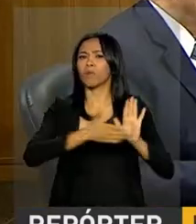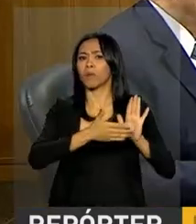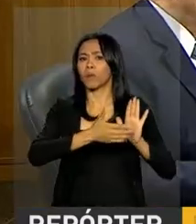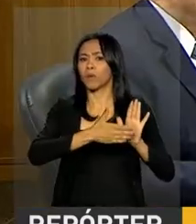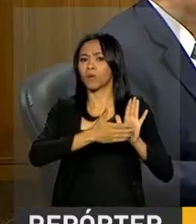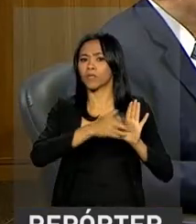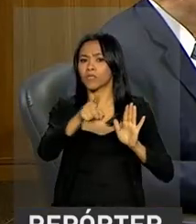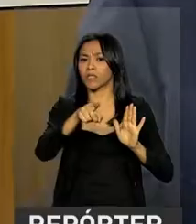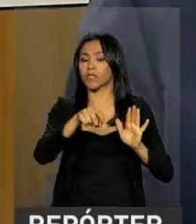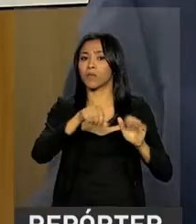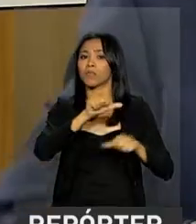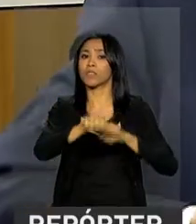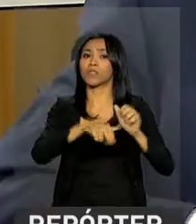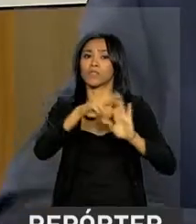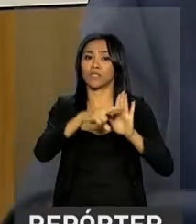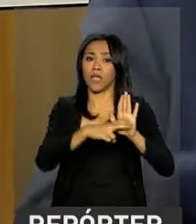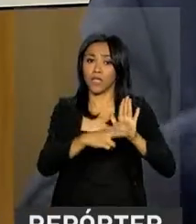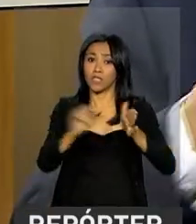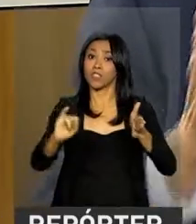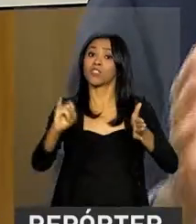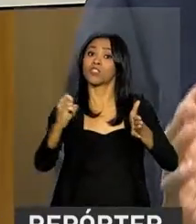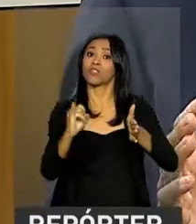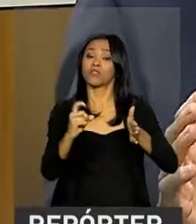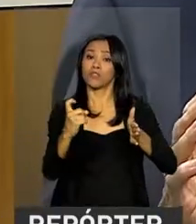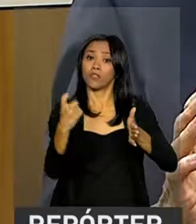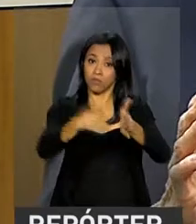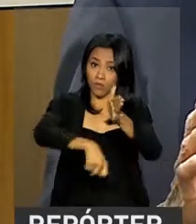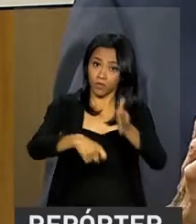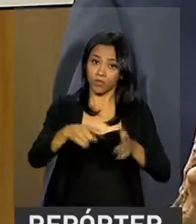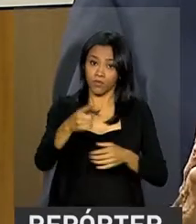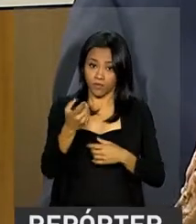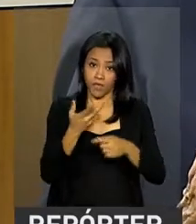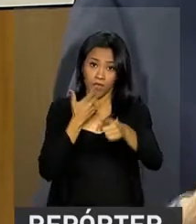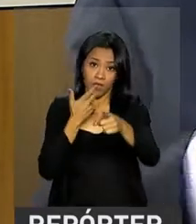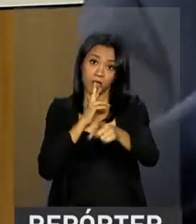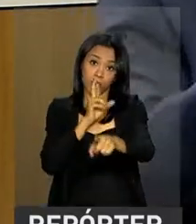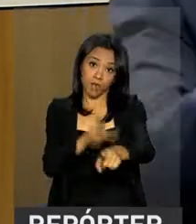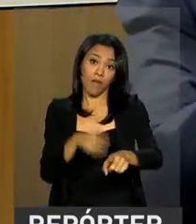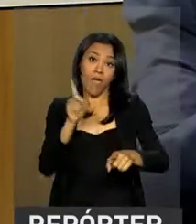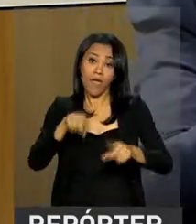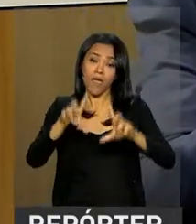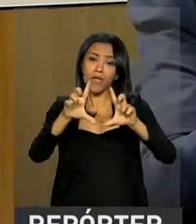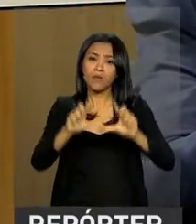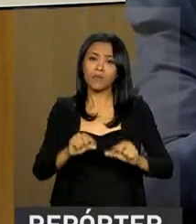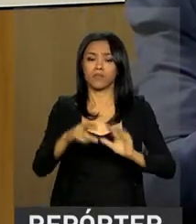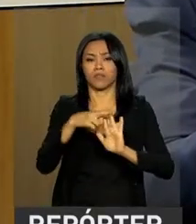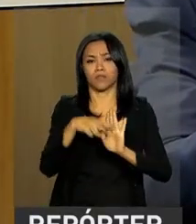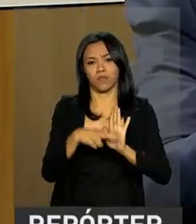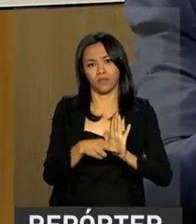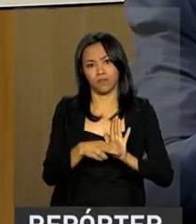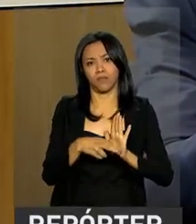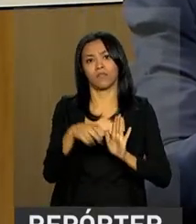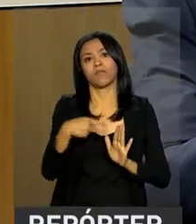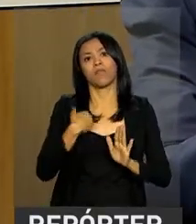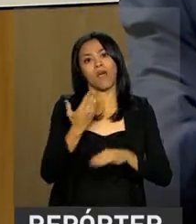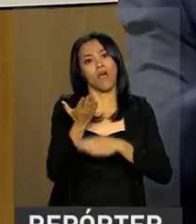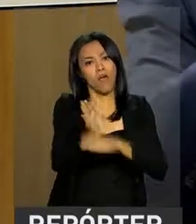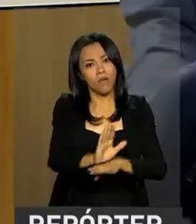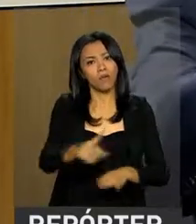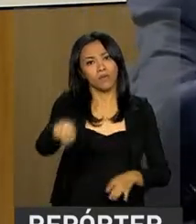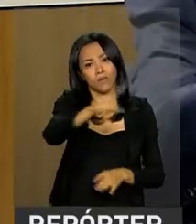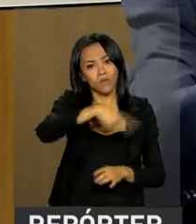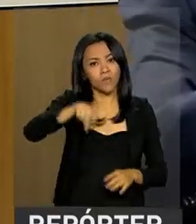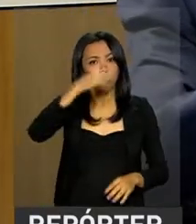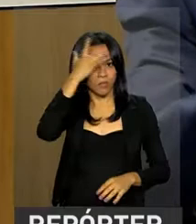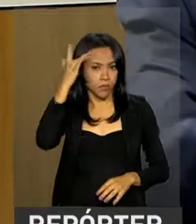reforma tributária que nós estamos pensando a simplificar o sistema última análise beneficiar o cidadão ou cidadã isto é